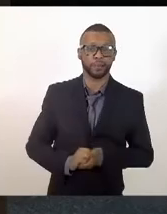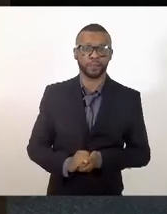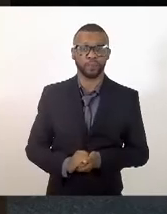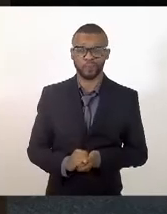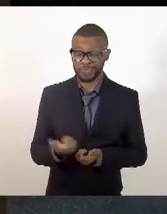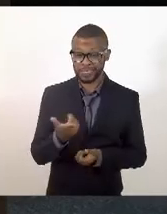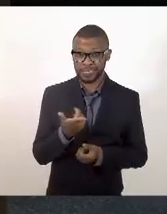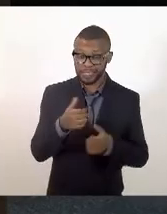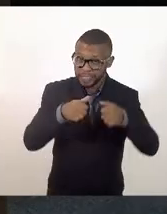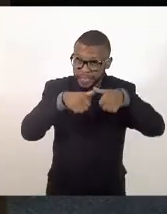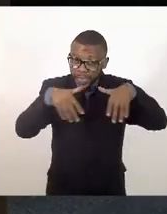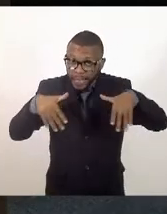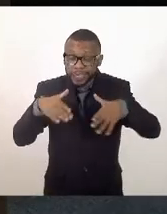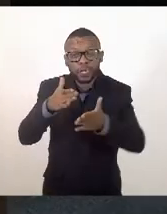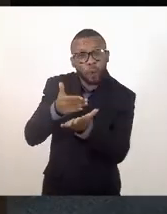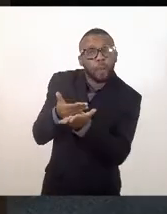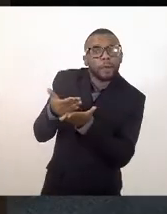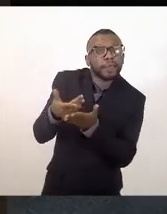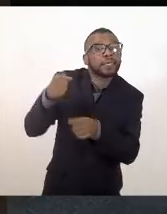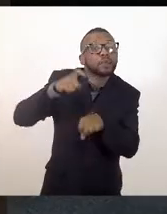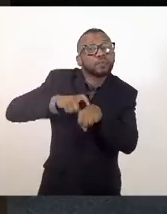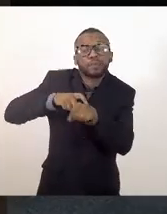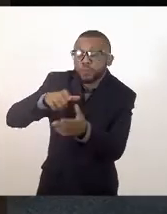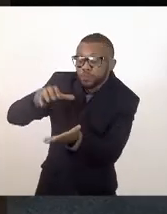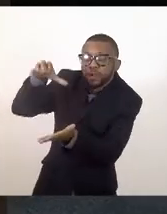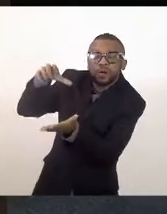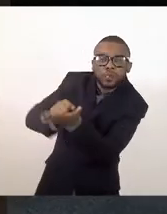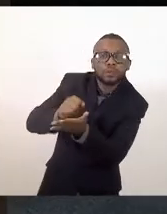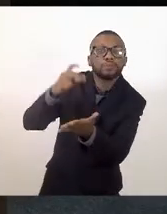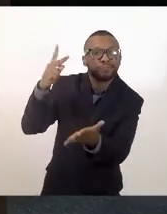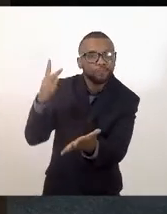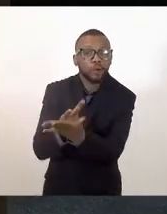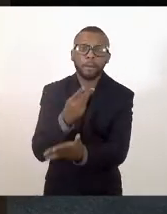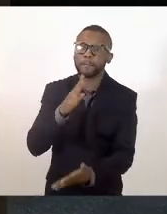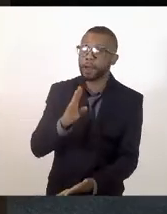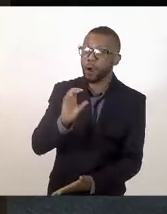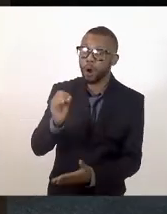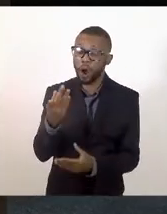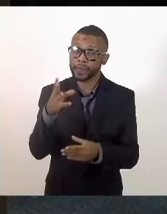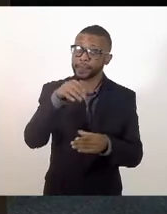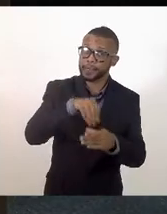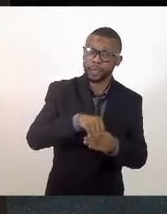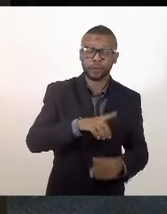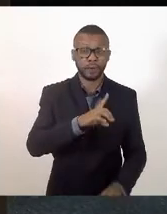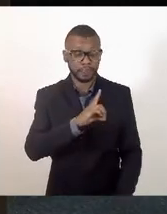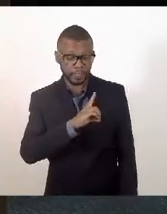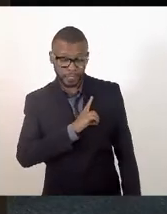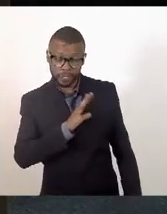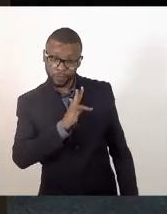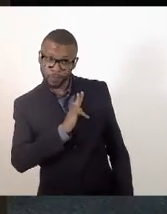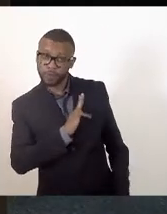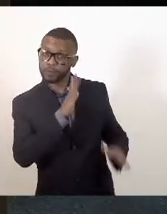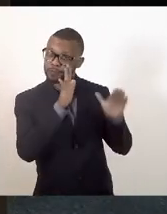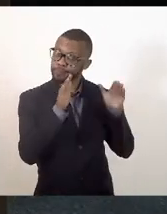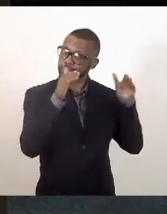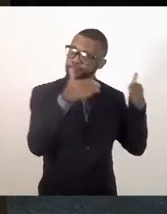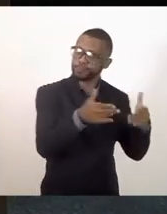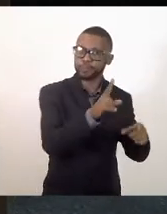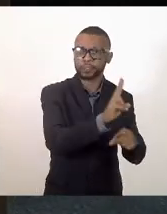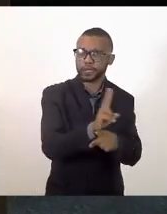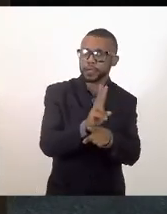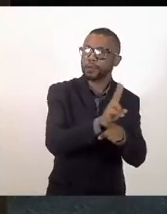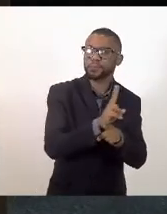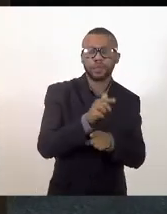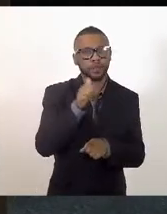do registro de ocorrência. Essa rede começa numa delegacia de polícia, numa delegacia especializada de atendimento à